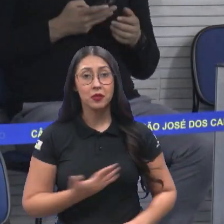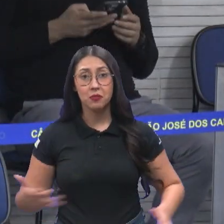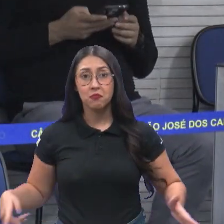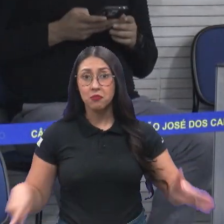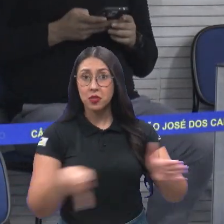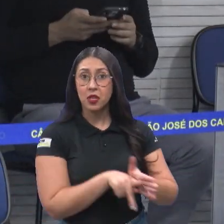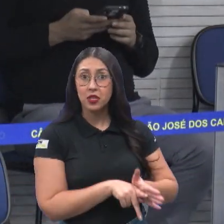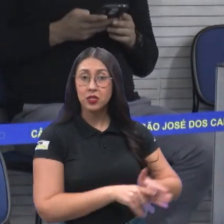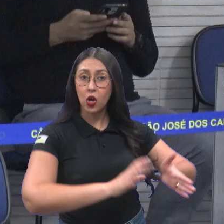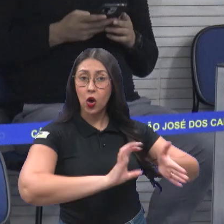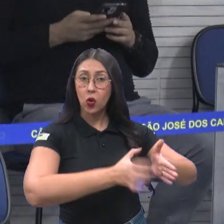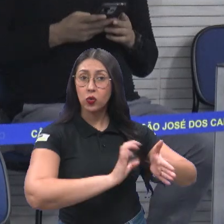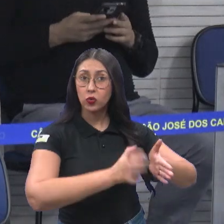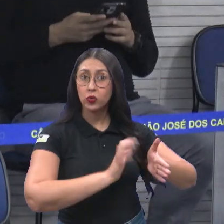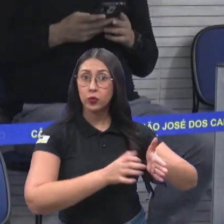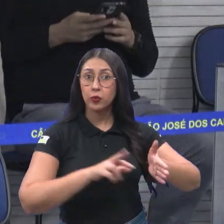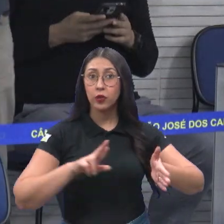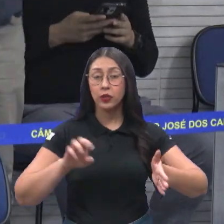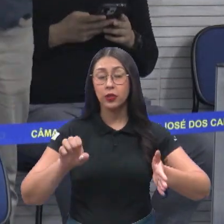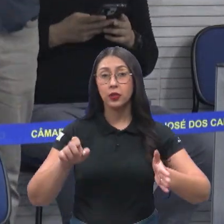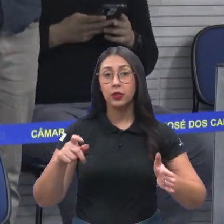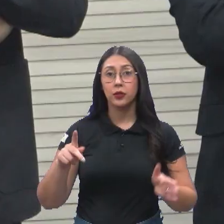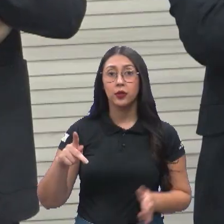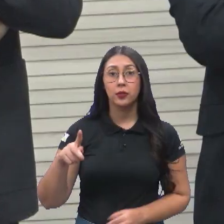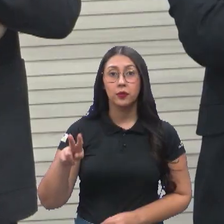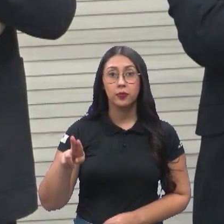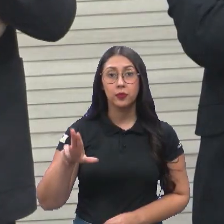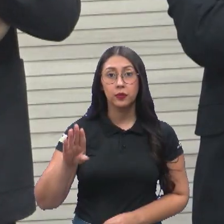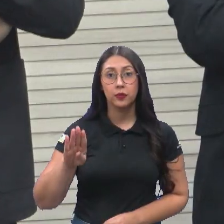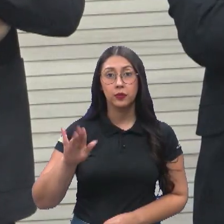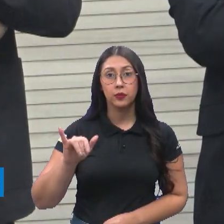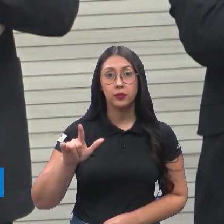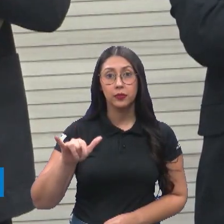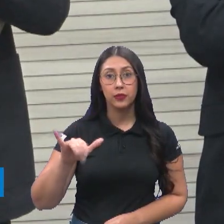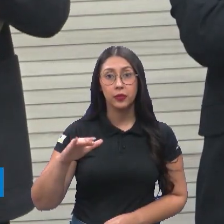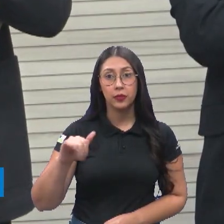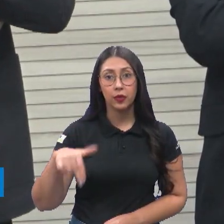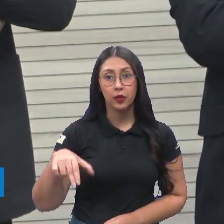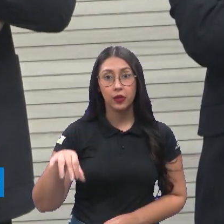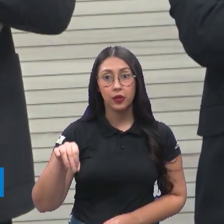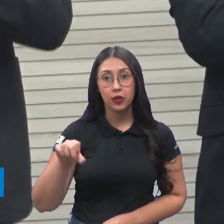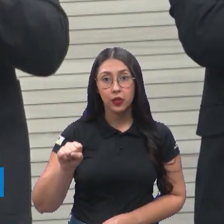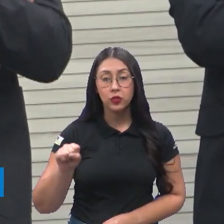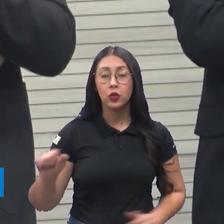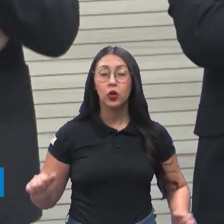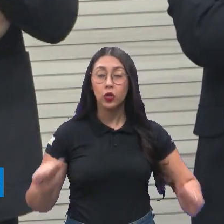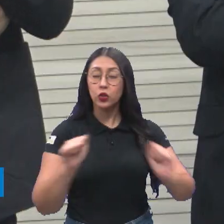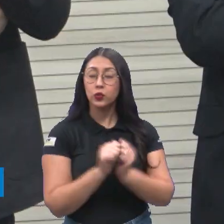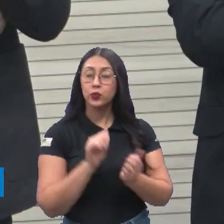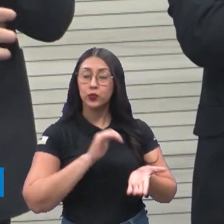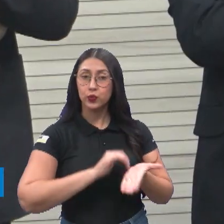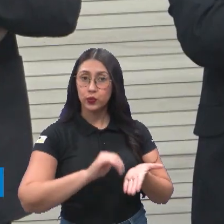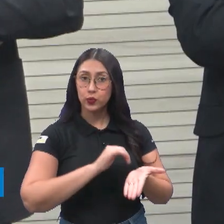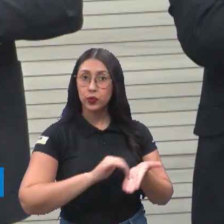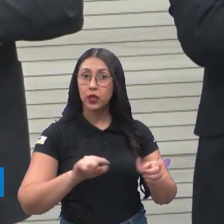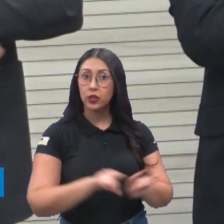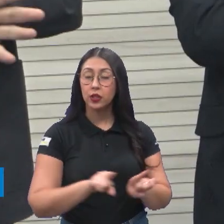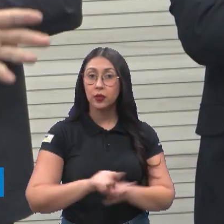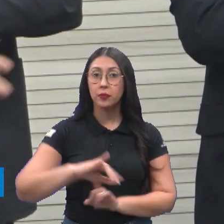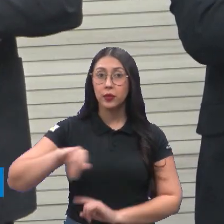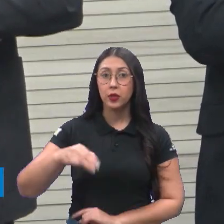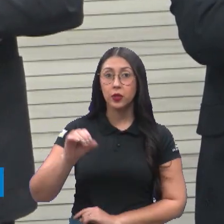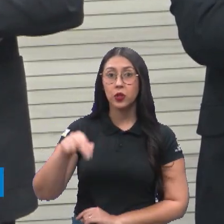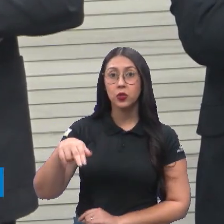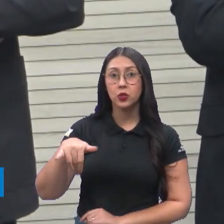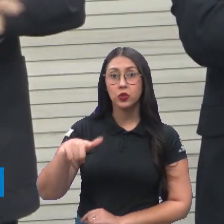Republicanos, e tem ajudado bastante aí, esteve juntamente com o nosso secretário de governo, Jones, levando